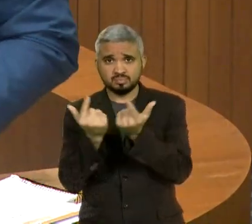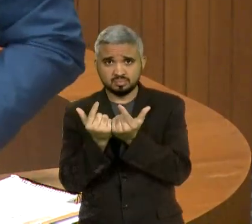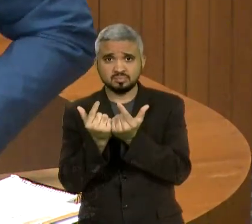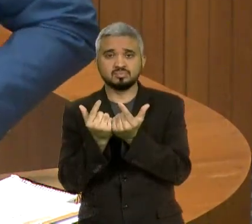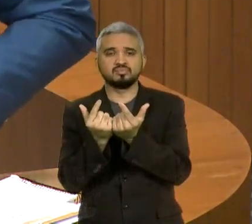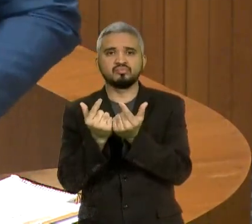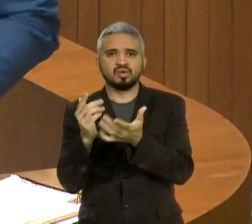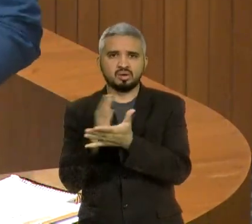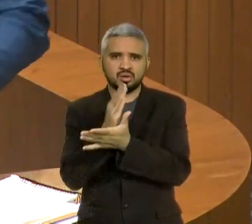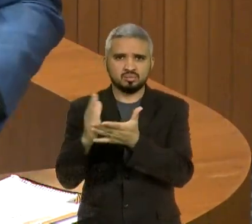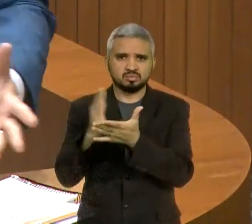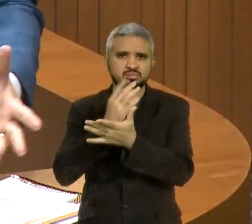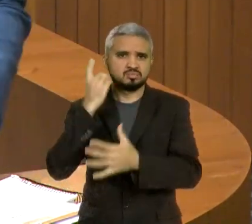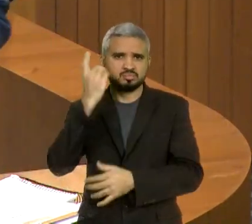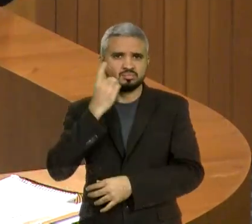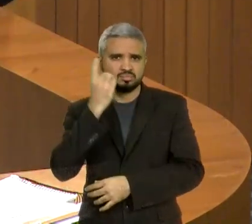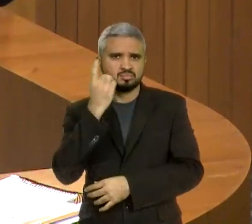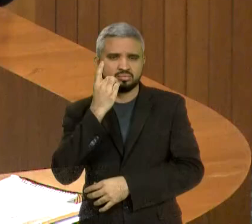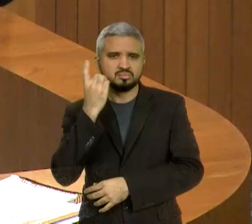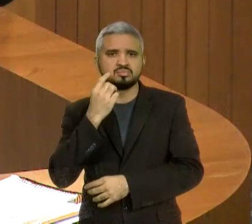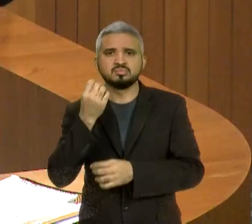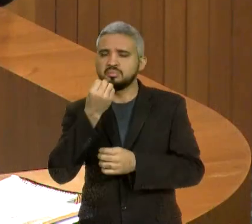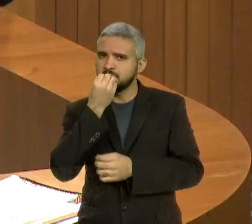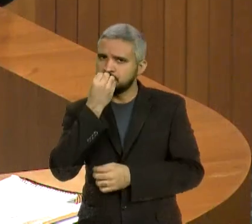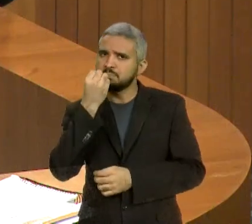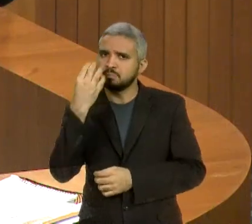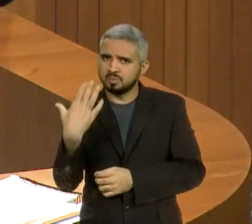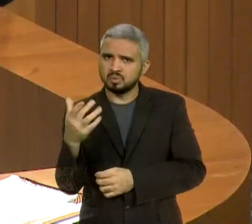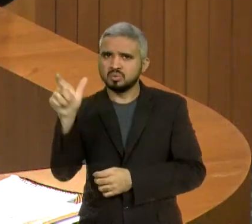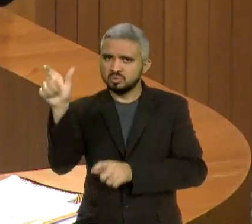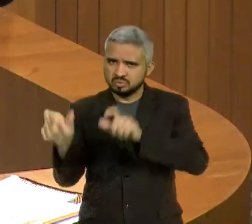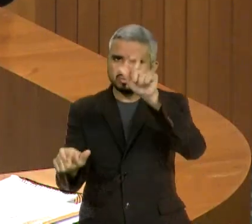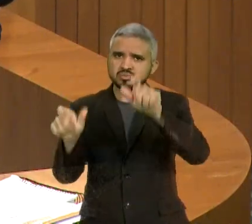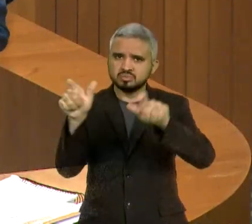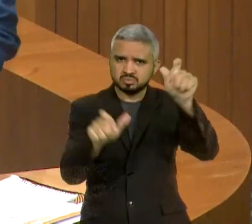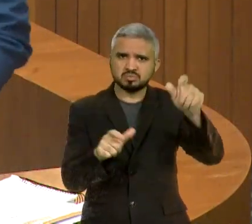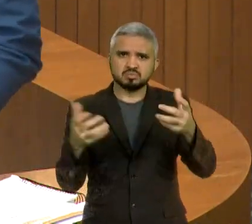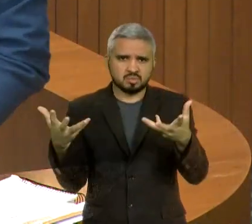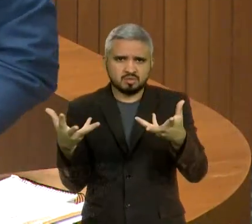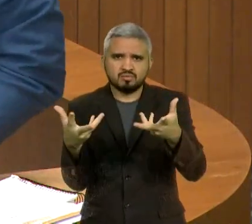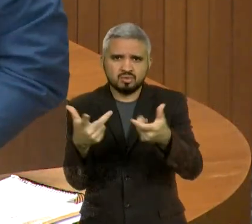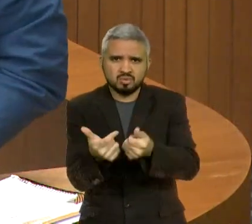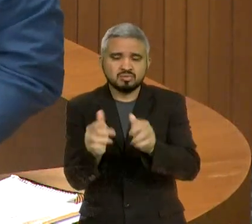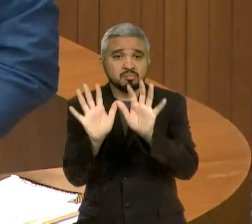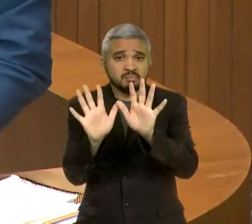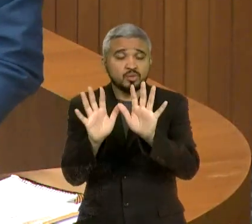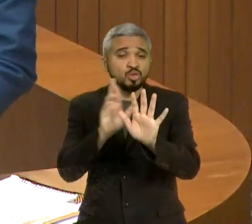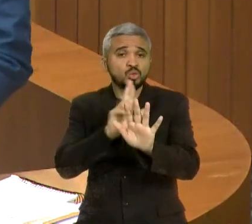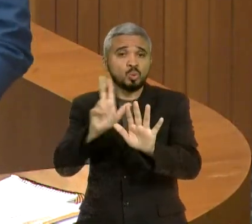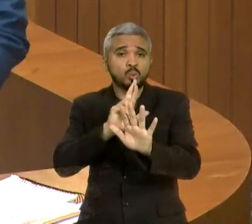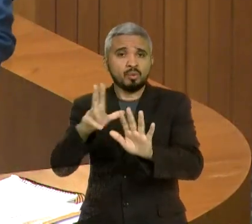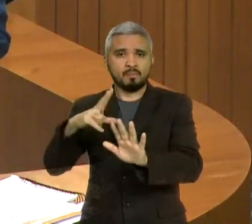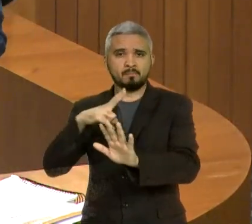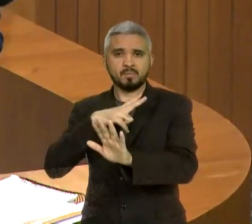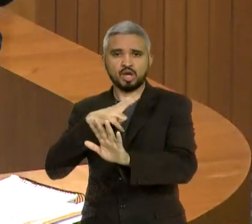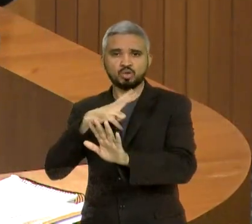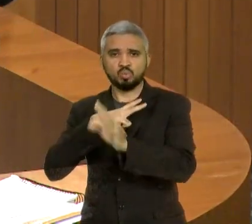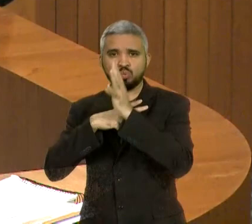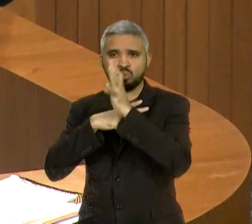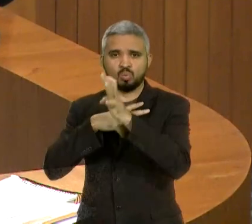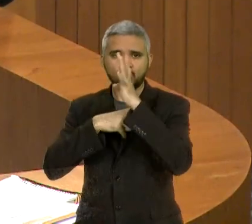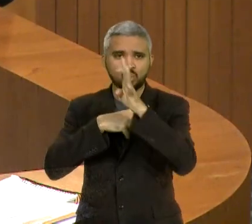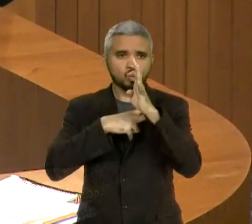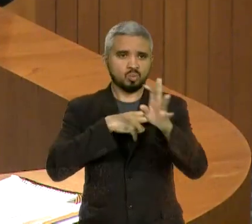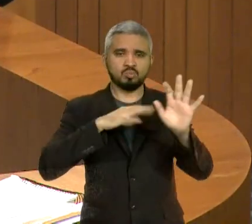são excelentes, não tem nada a dizer aí do ponto de vista pessoal, colegas, mas parece que está acontecendo uma mudança